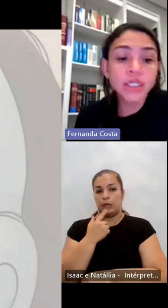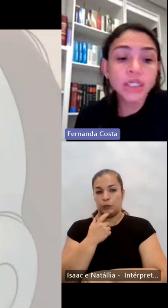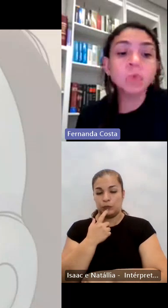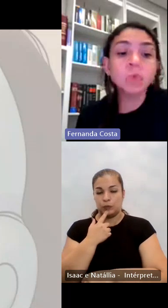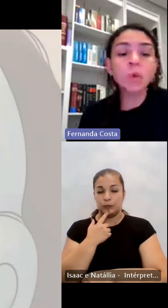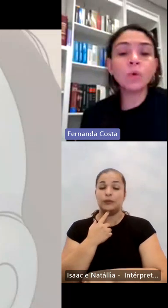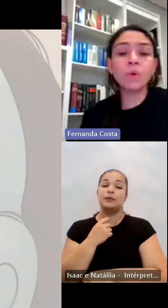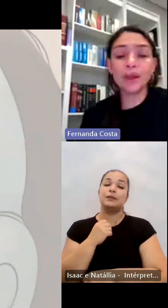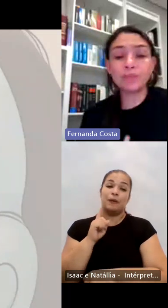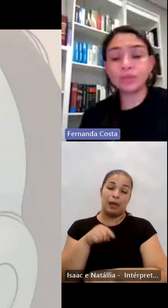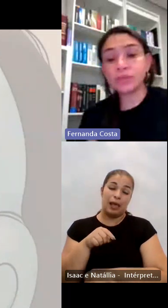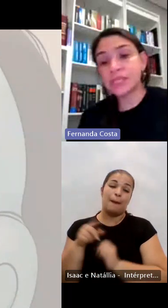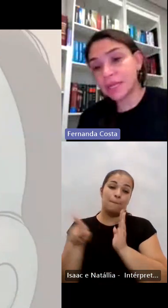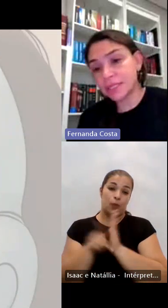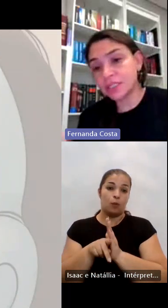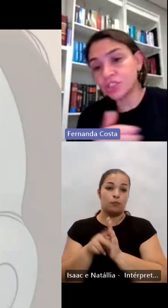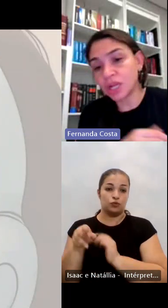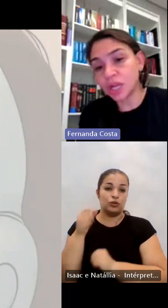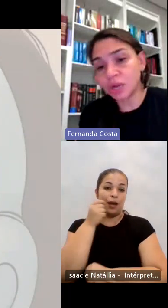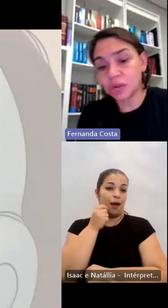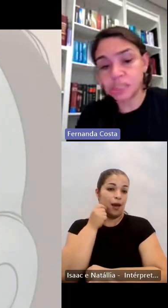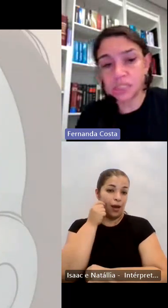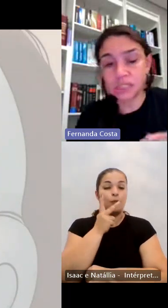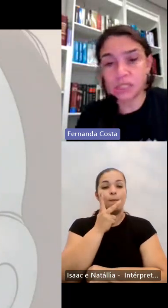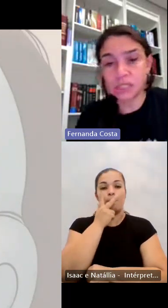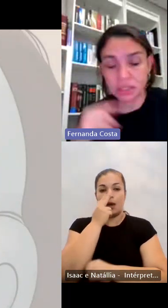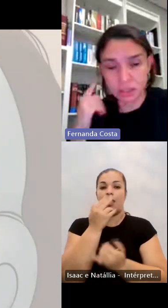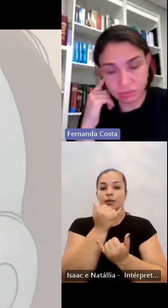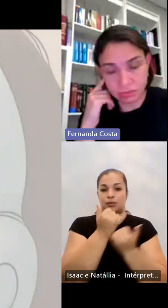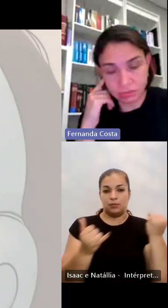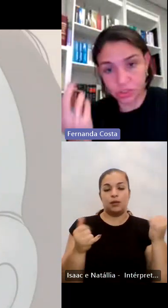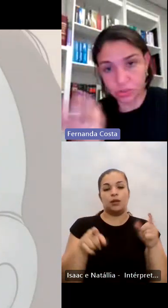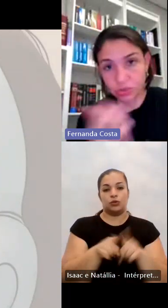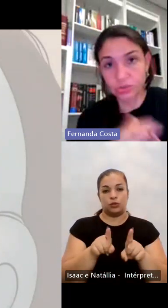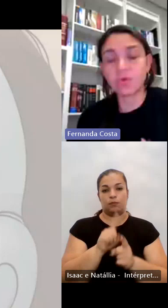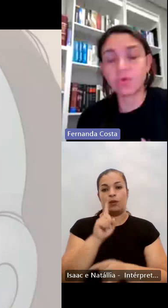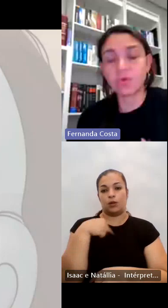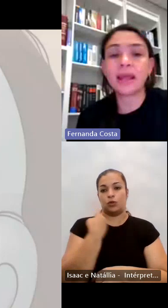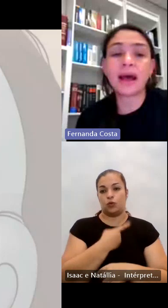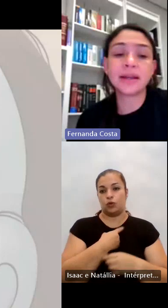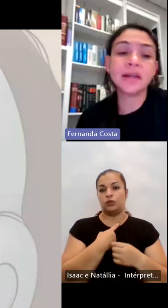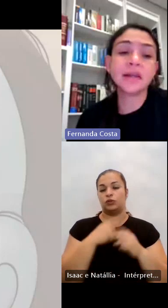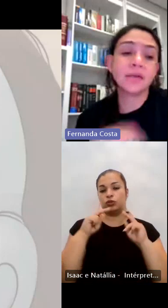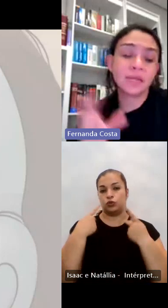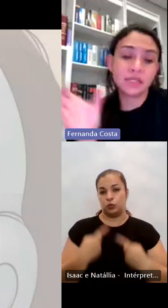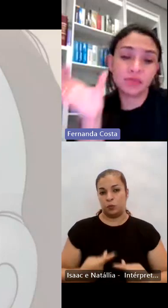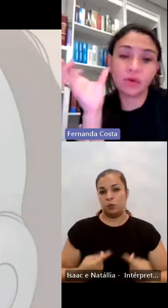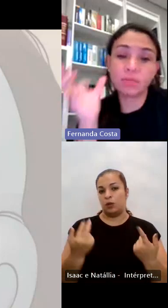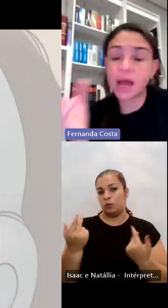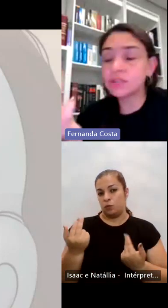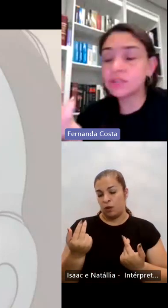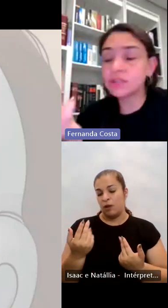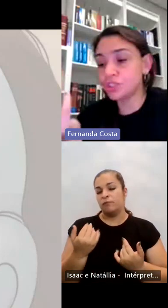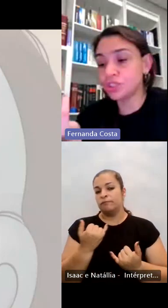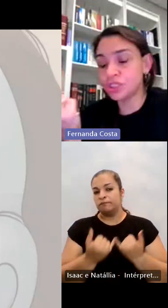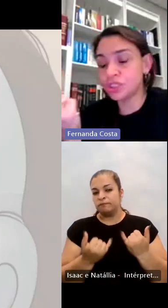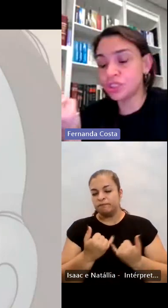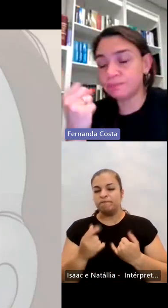cóclea de camundongo, é muito semelhante à nossa estrutura coclear, né? Com esse